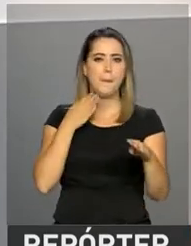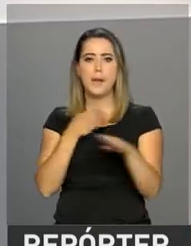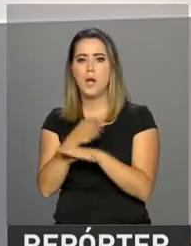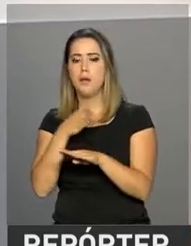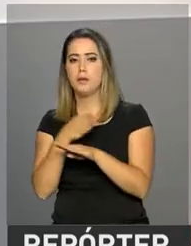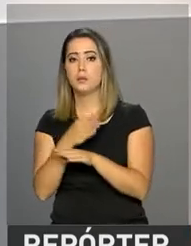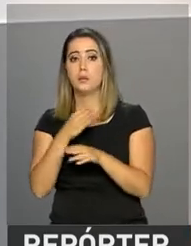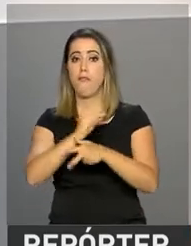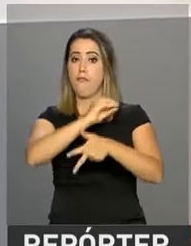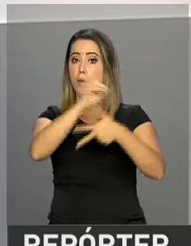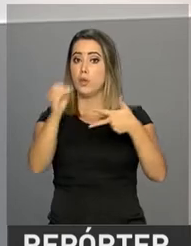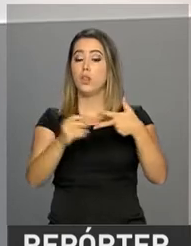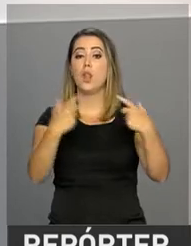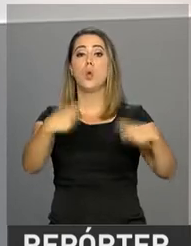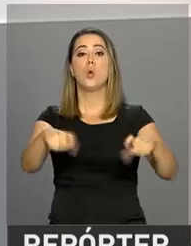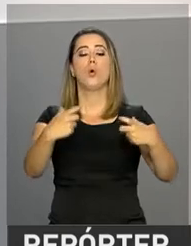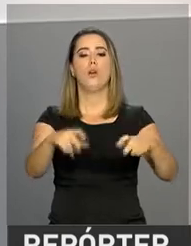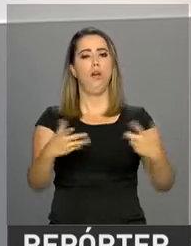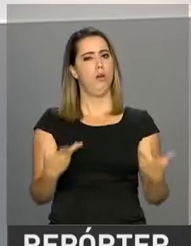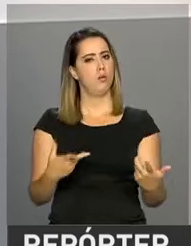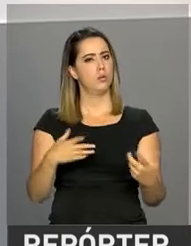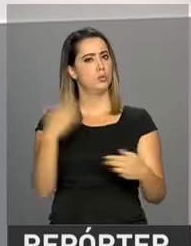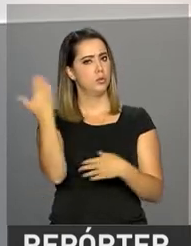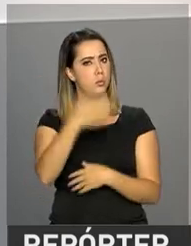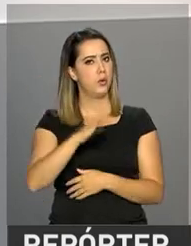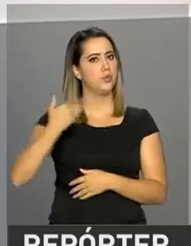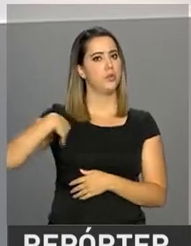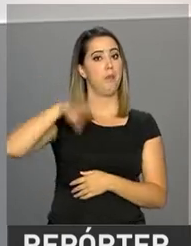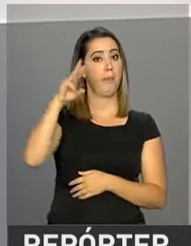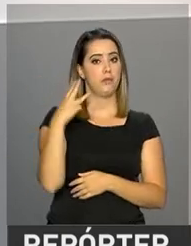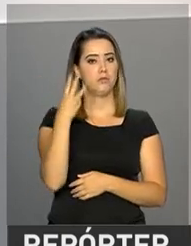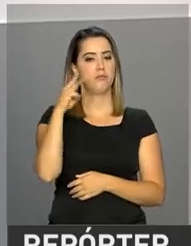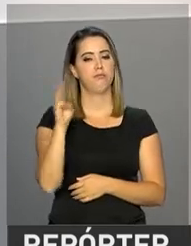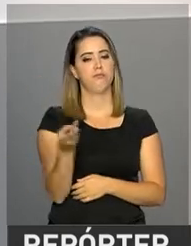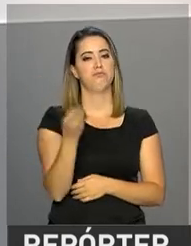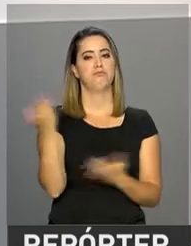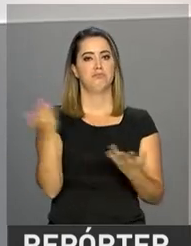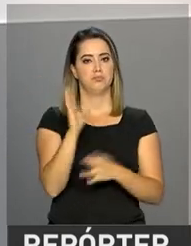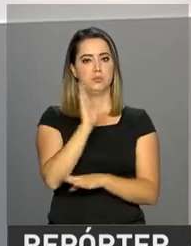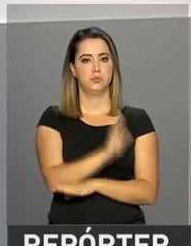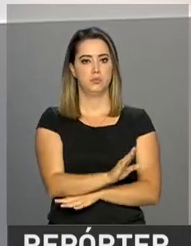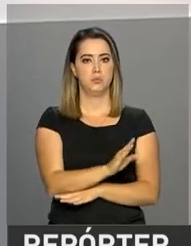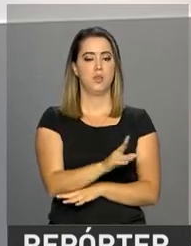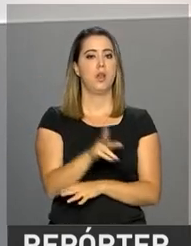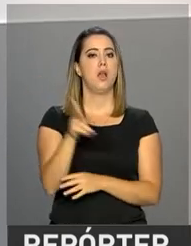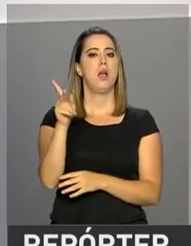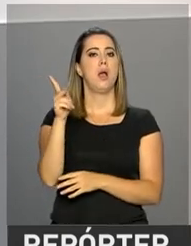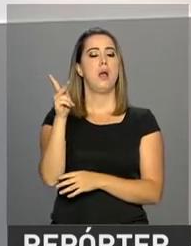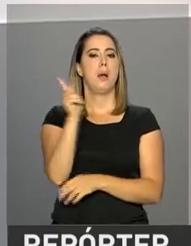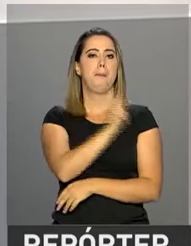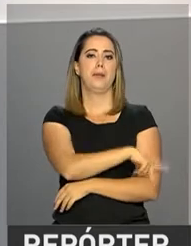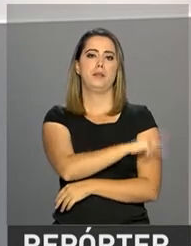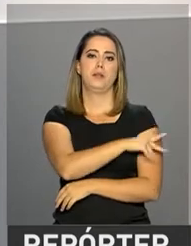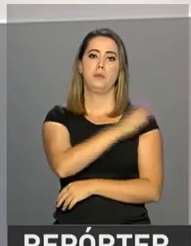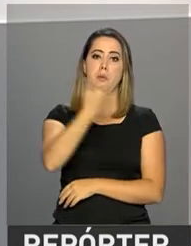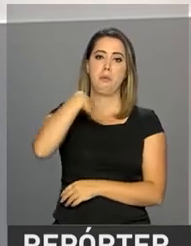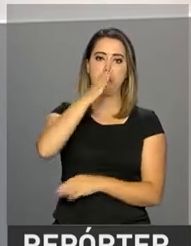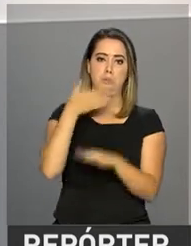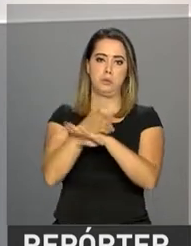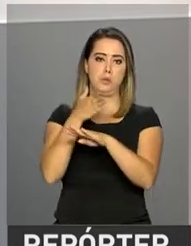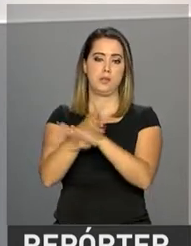Enem 2017 superou 3 milhões na tarde desta segunda-feira. A Paraíba segue com o maior número de